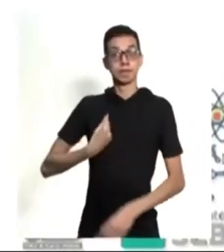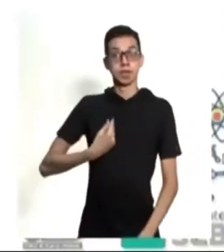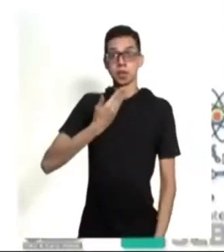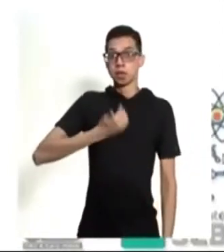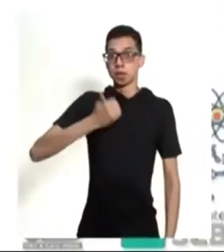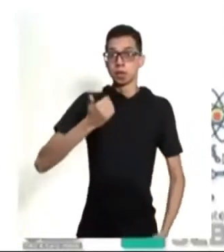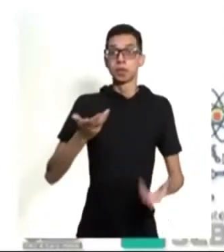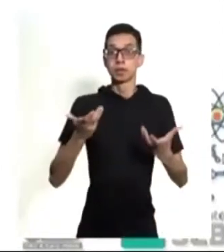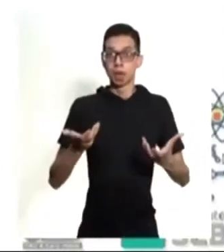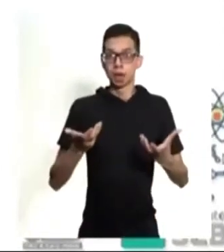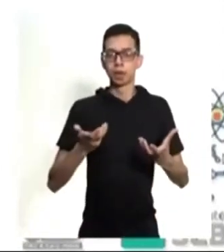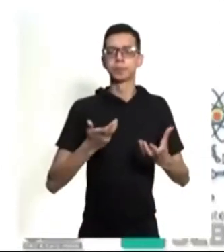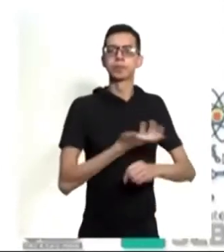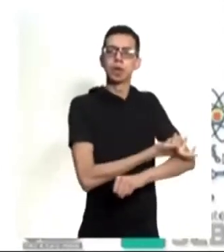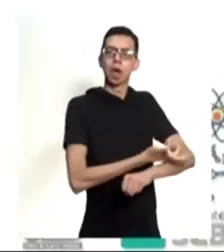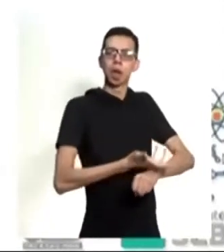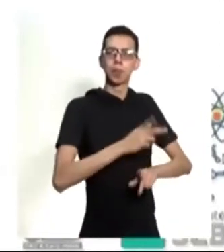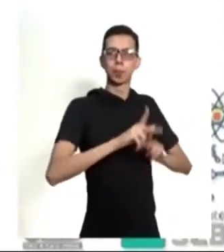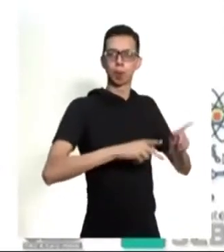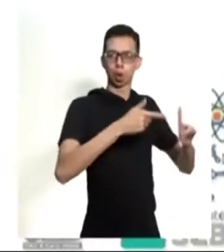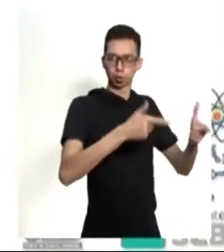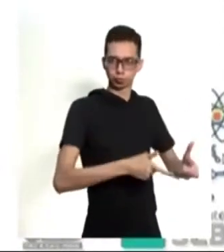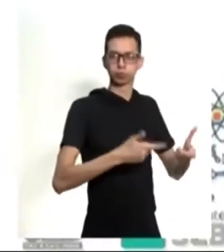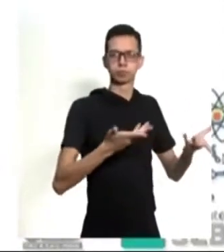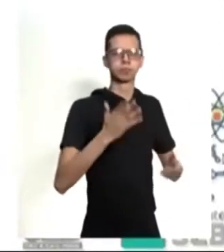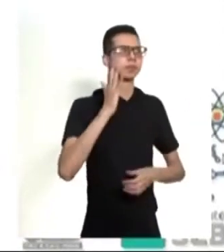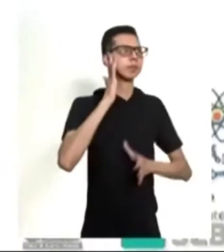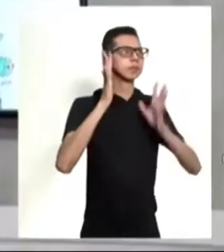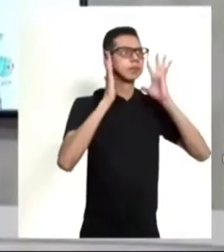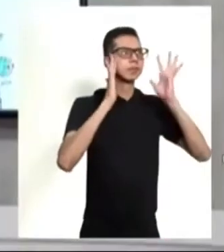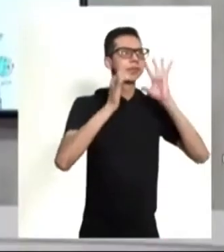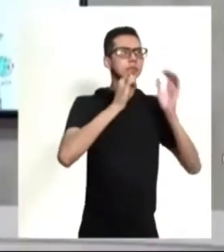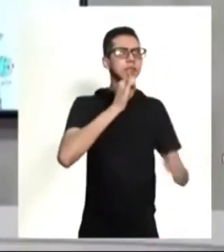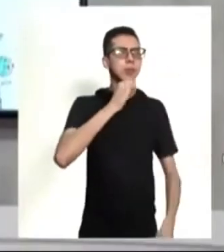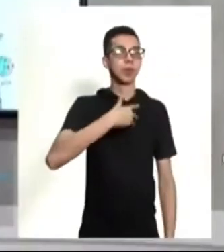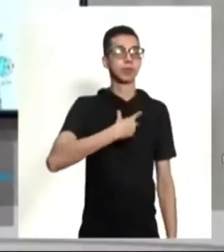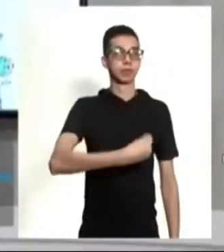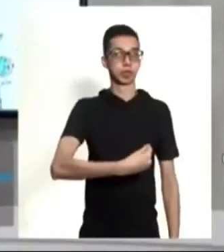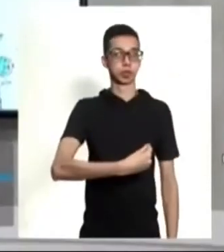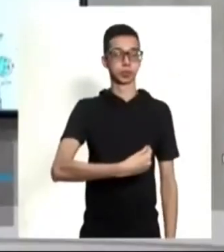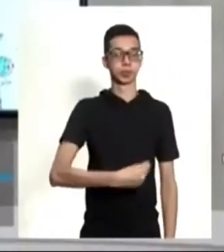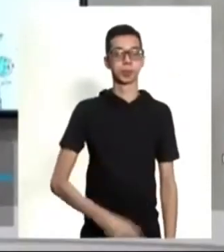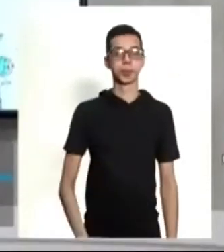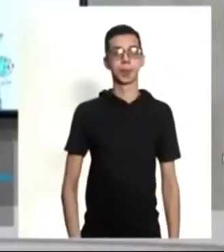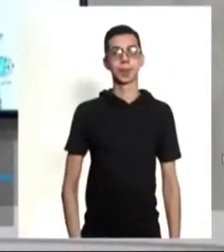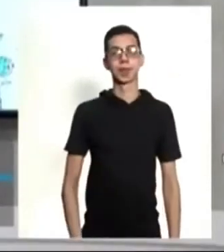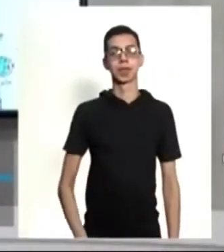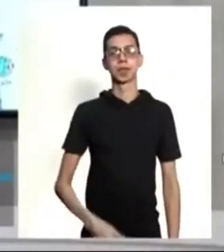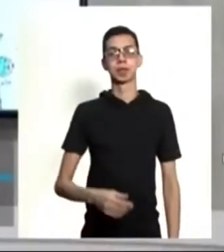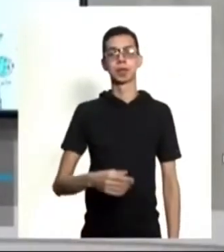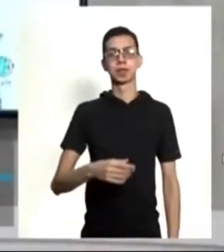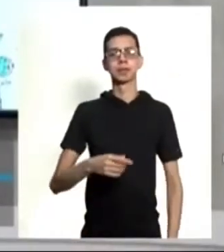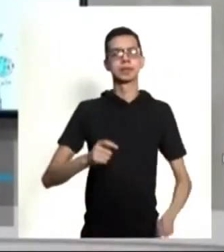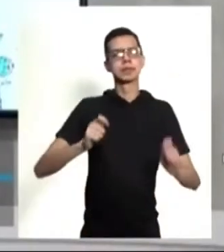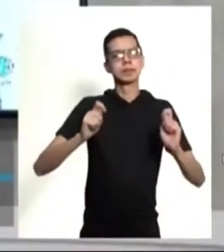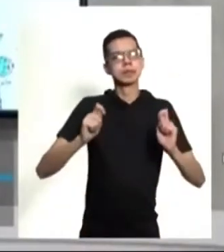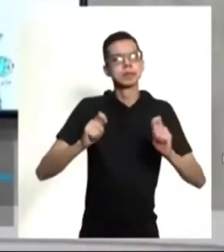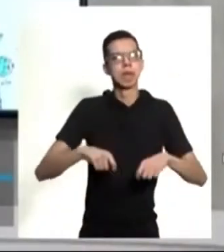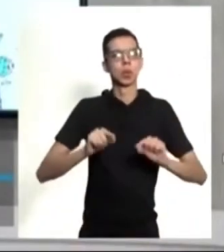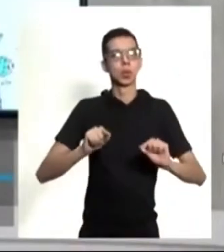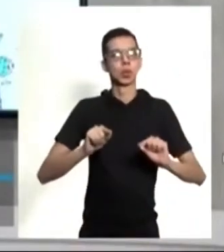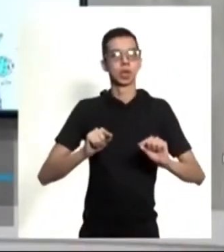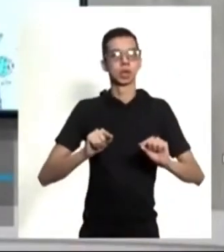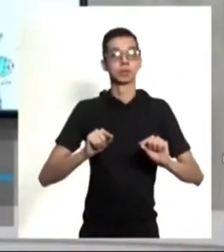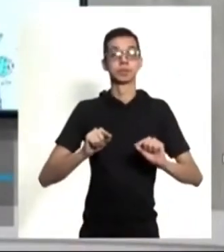campo projetava, por exemplo, para os filhos novas possibilidades, com mais acesso à saúde e